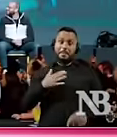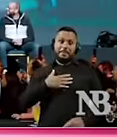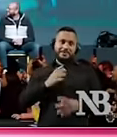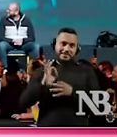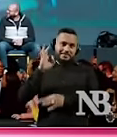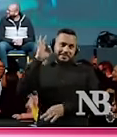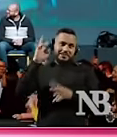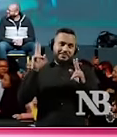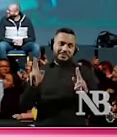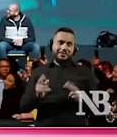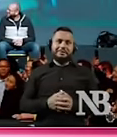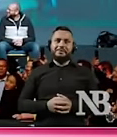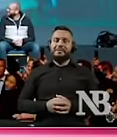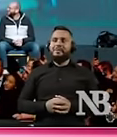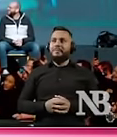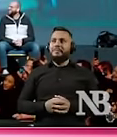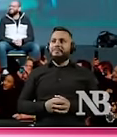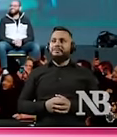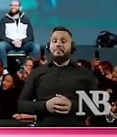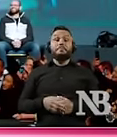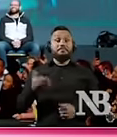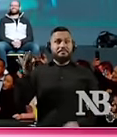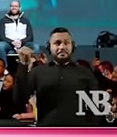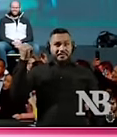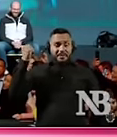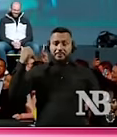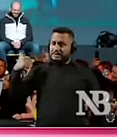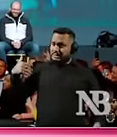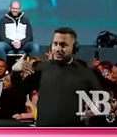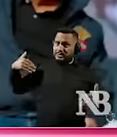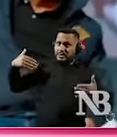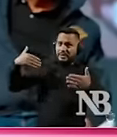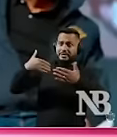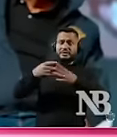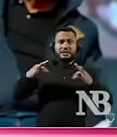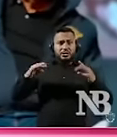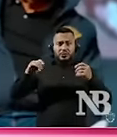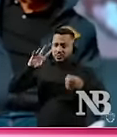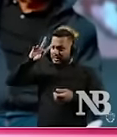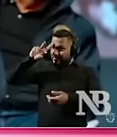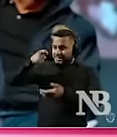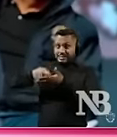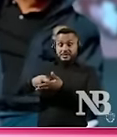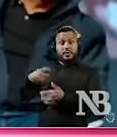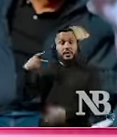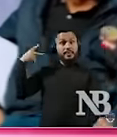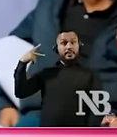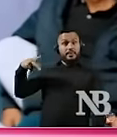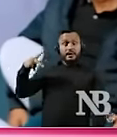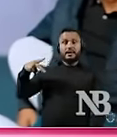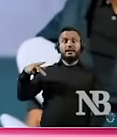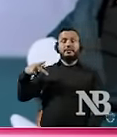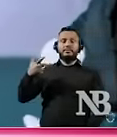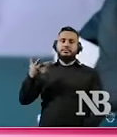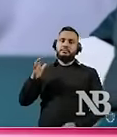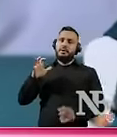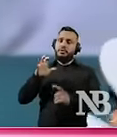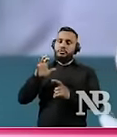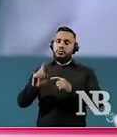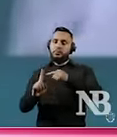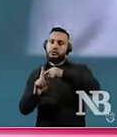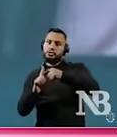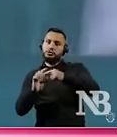desde essa época, todas as decisões que ele tomou, culminou bem ou